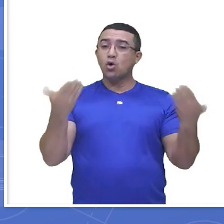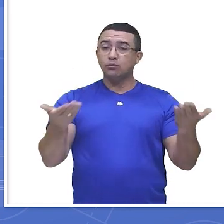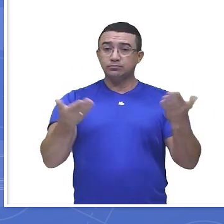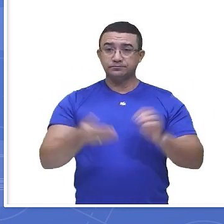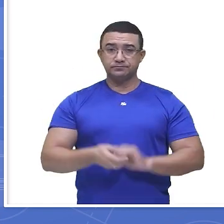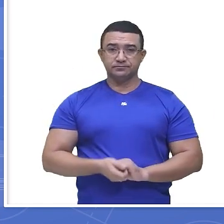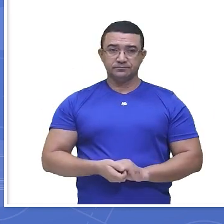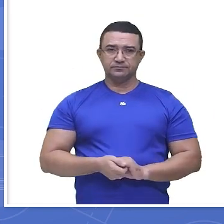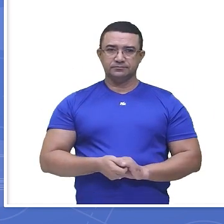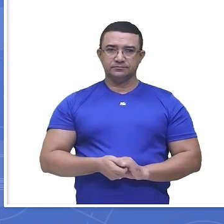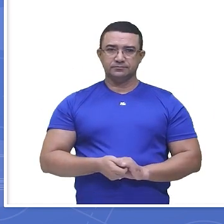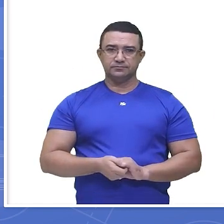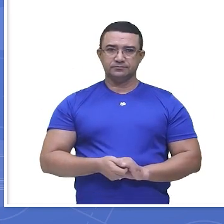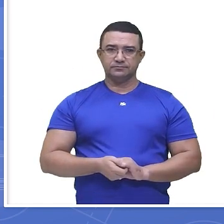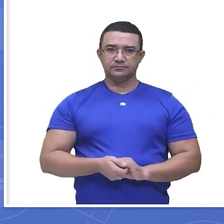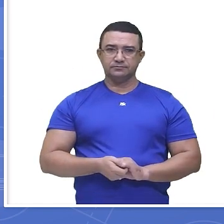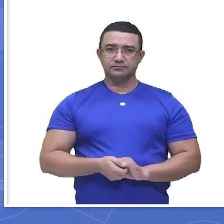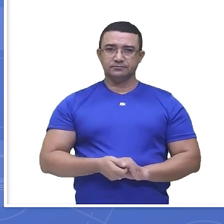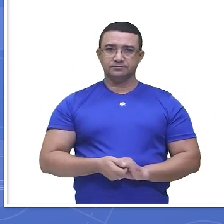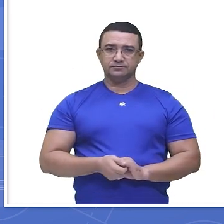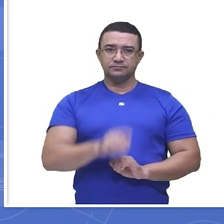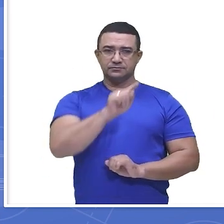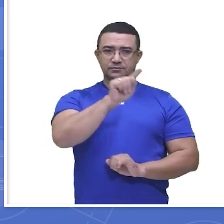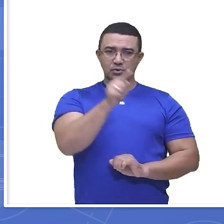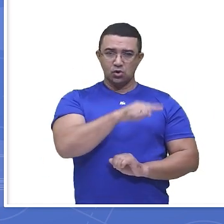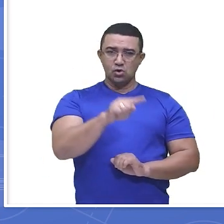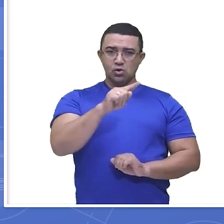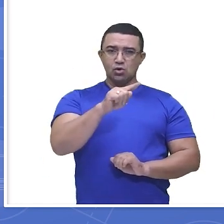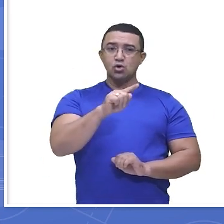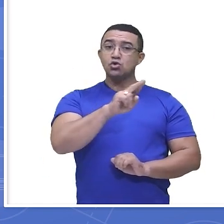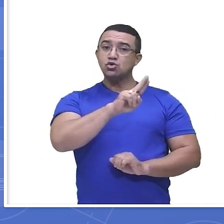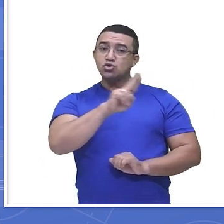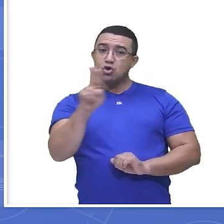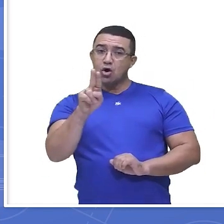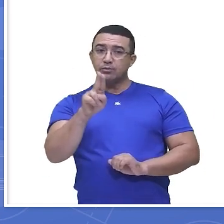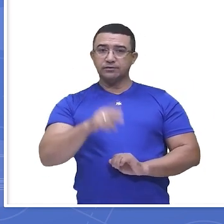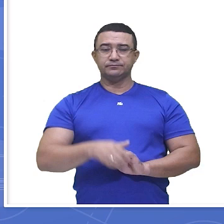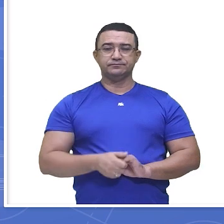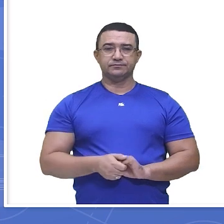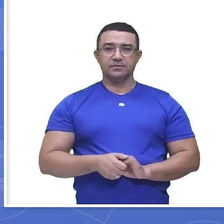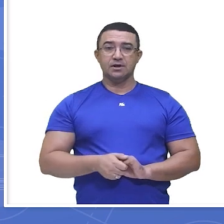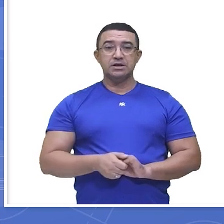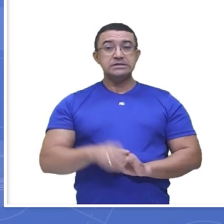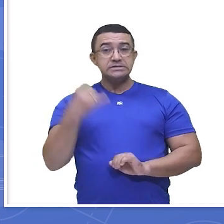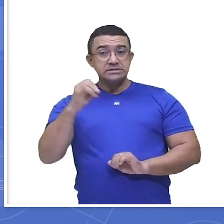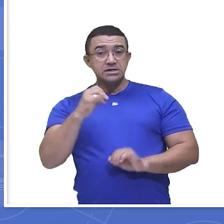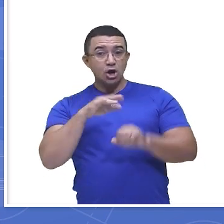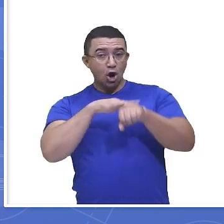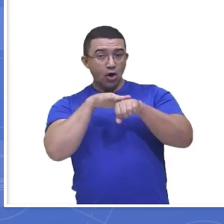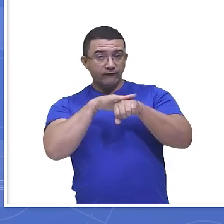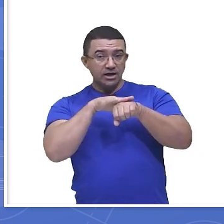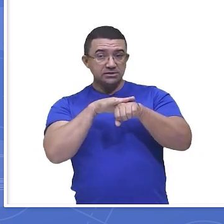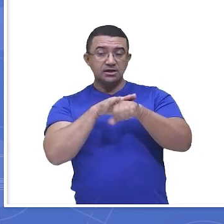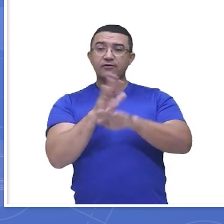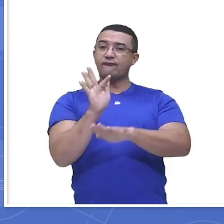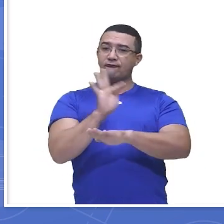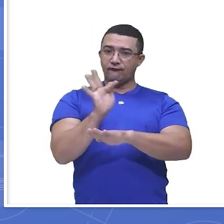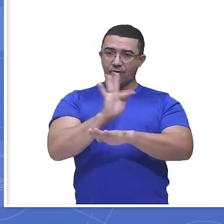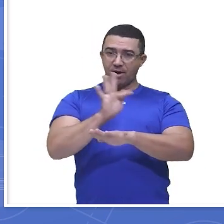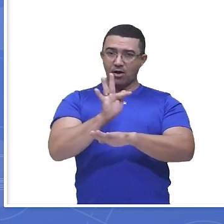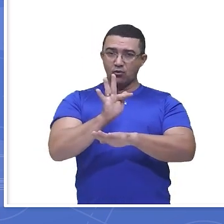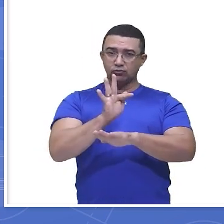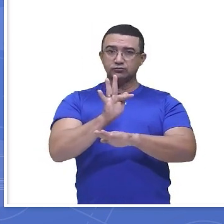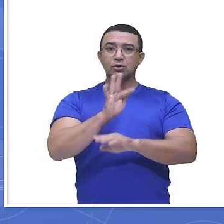então. Aqui, nombre. Vamos começar com nombre. Se o discurso é formal, vai ser